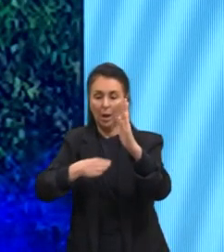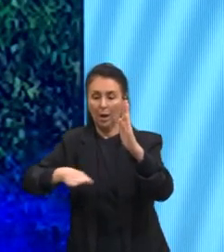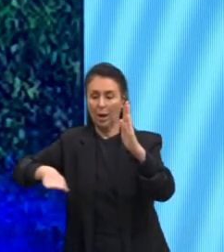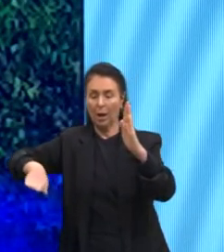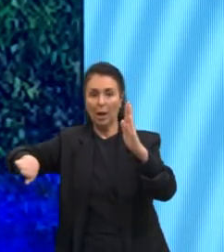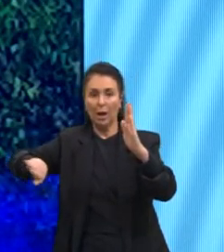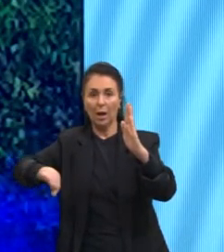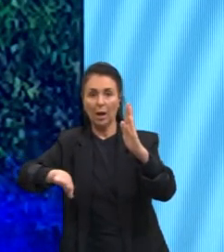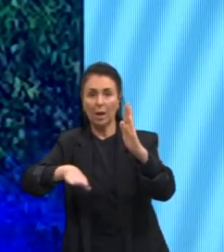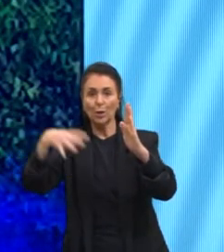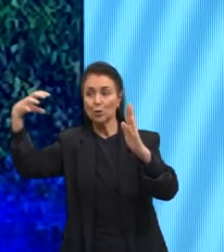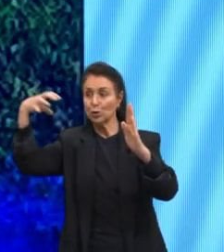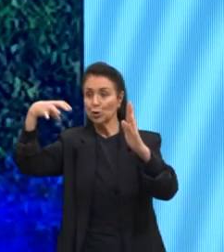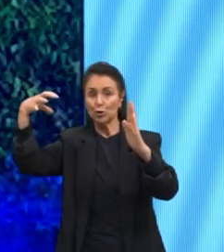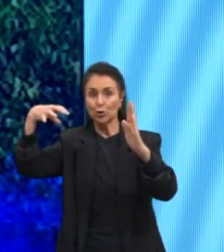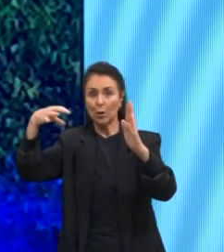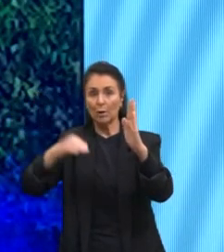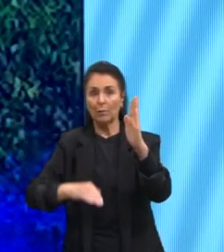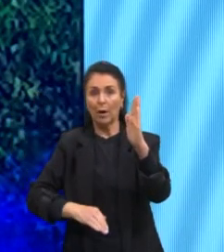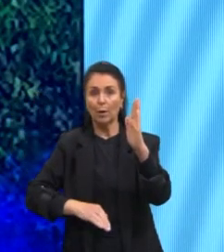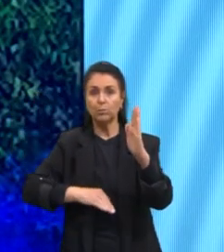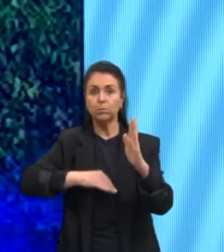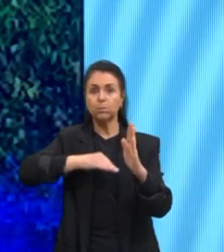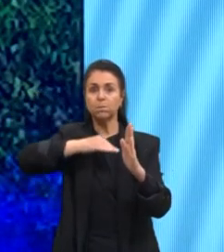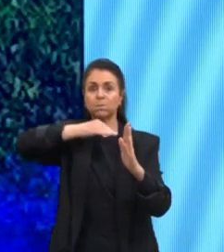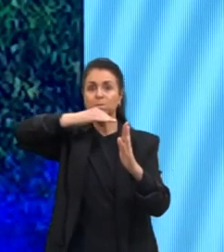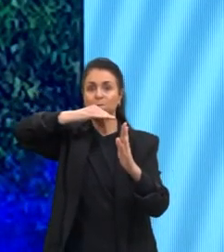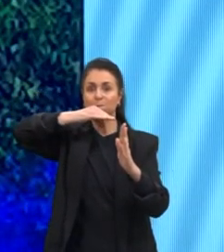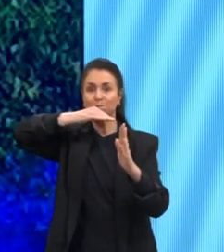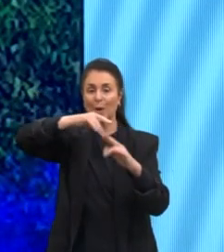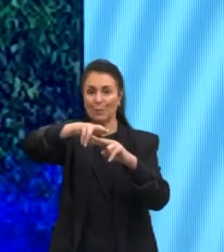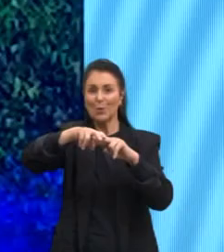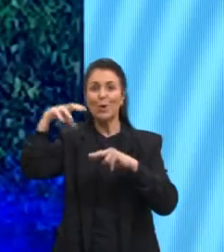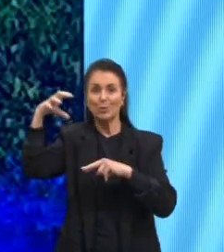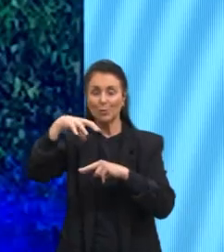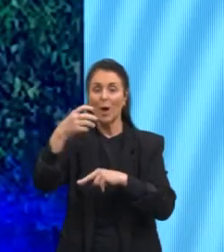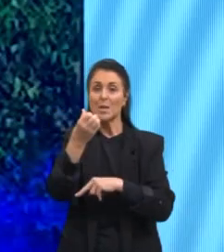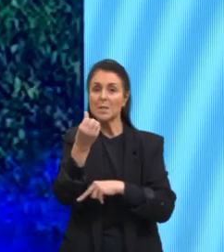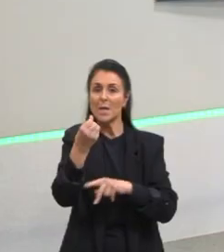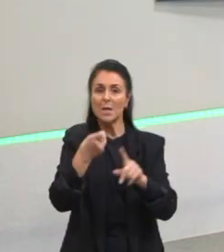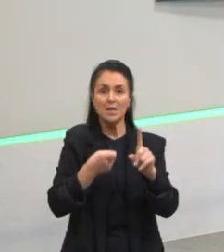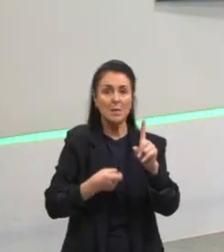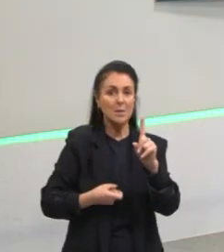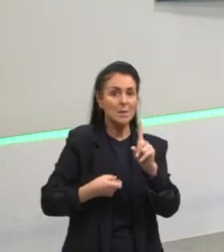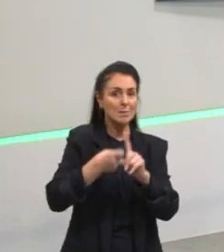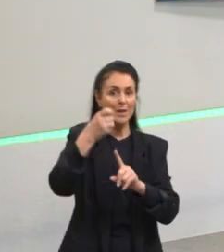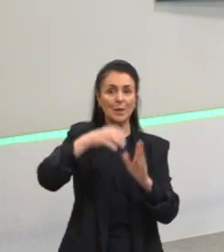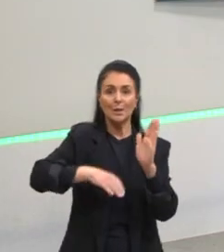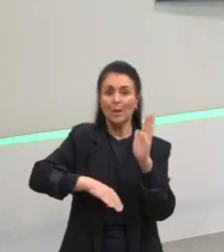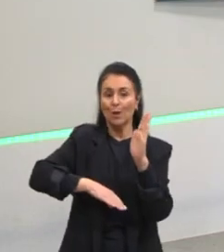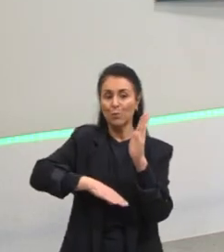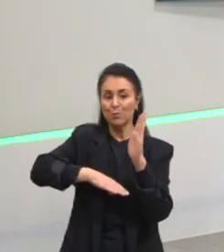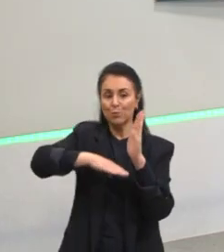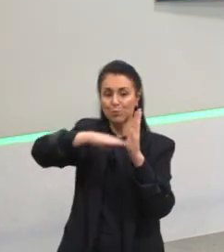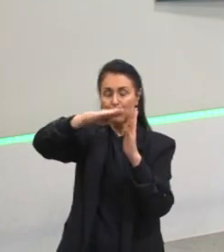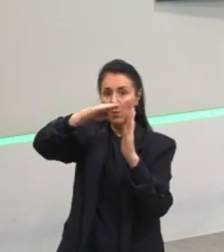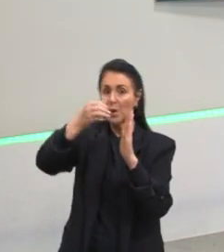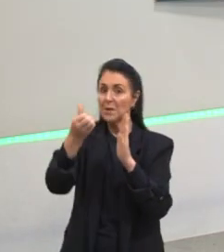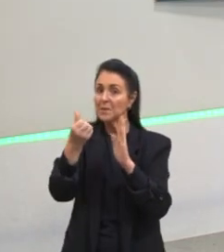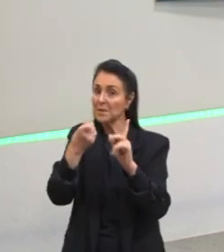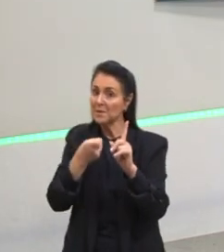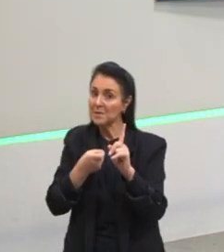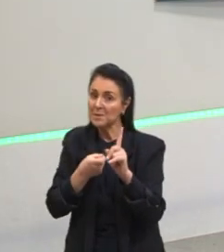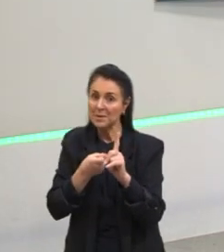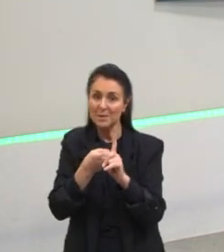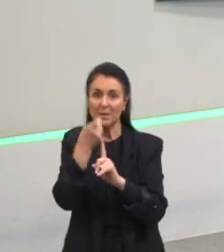inundação elas seis meses do ano ela vai estar extremamente não data seis meses do ano ela vai estar um pouco seca tá E aí